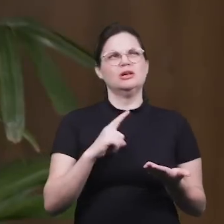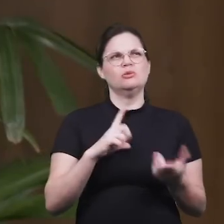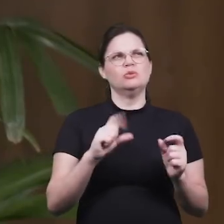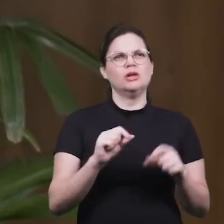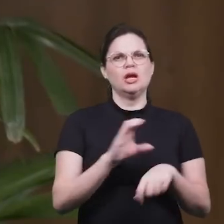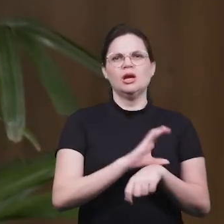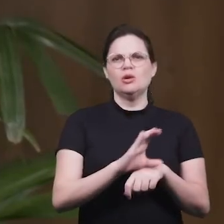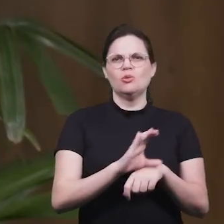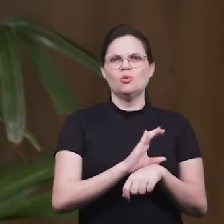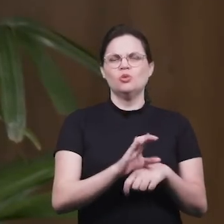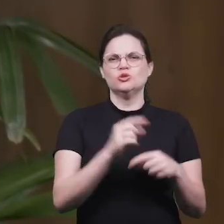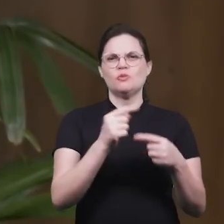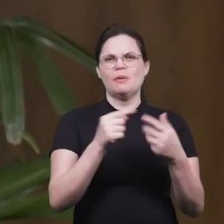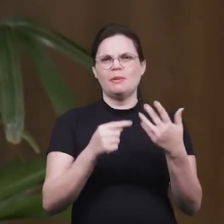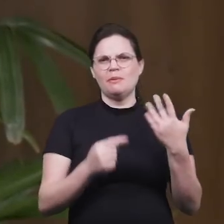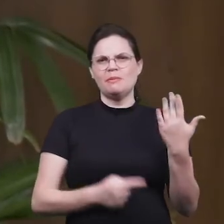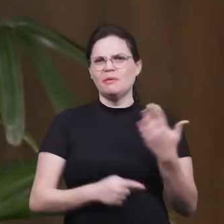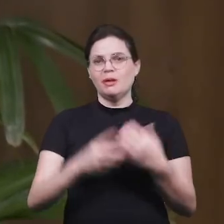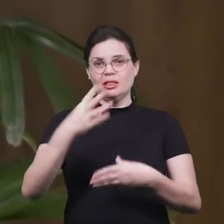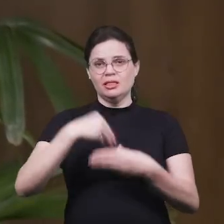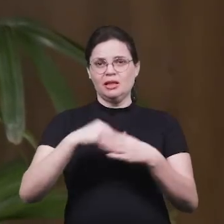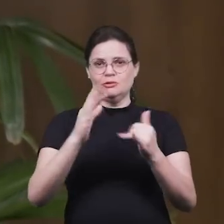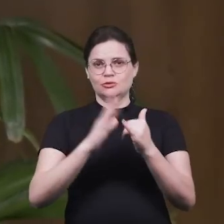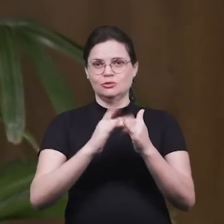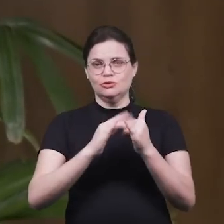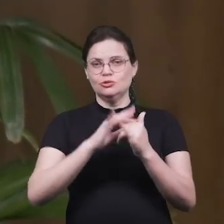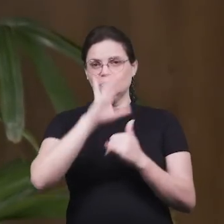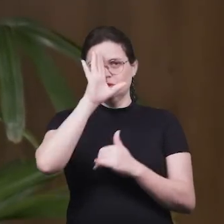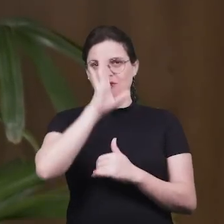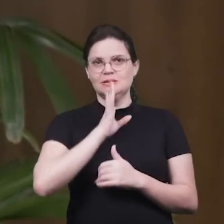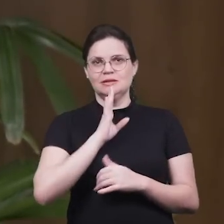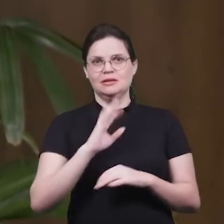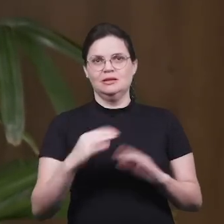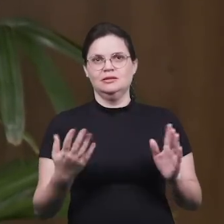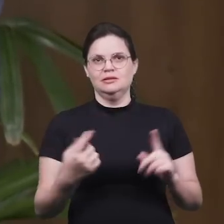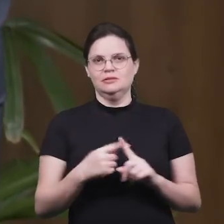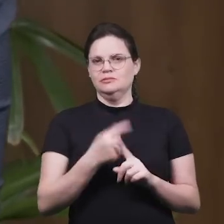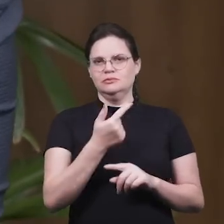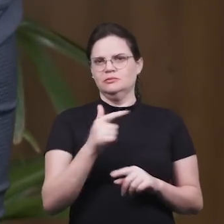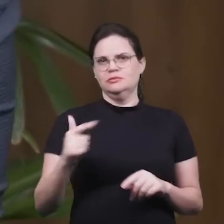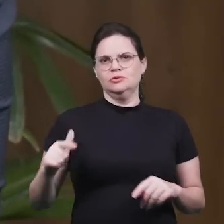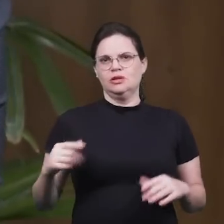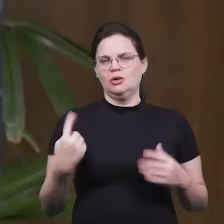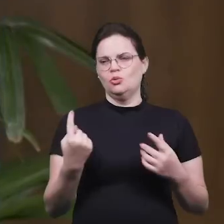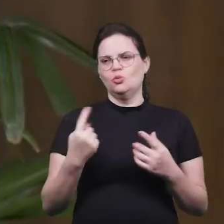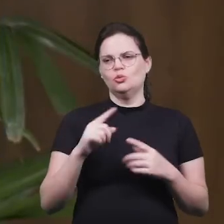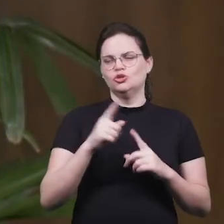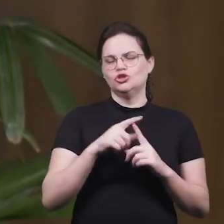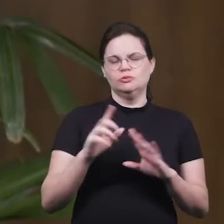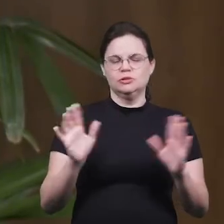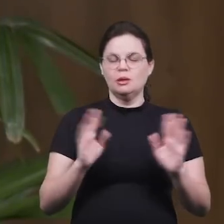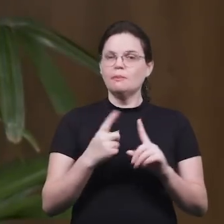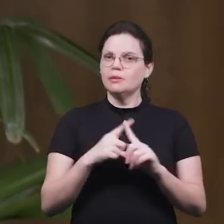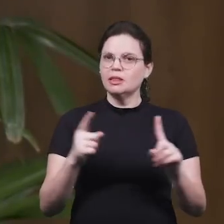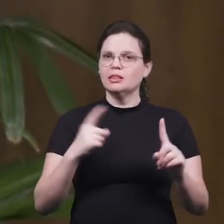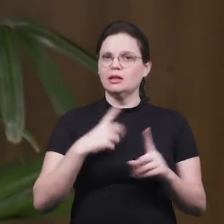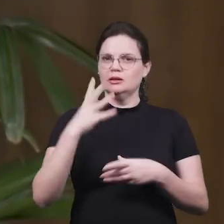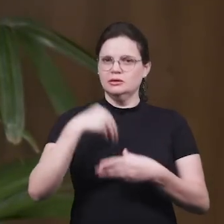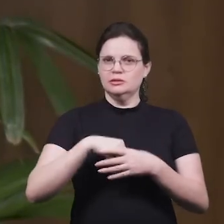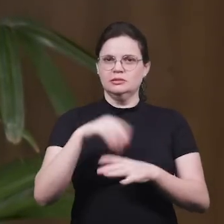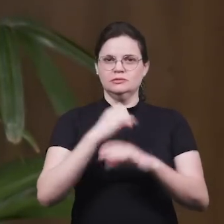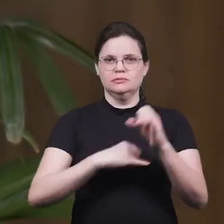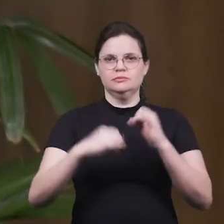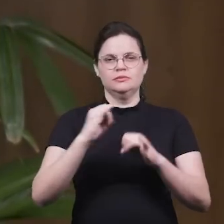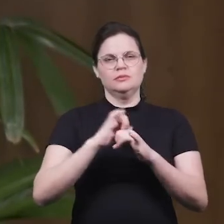YouTube, gratuitos. Nenhum conselho aqui de específico de investir em alguma coisa, mas tem